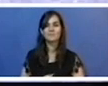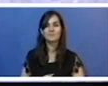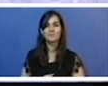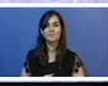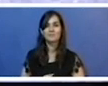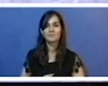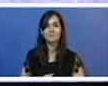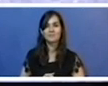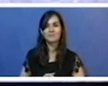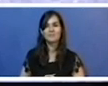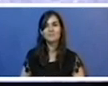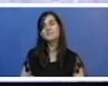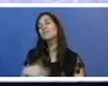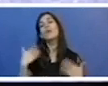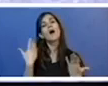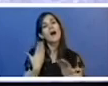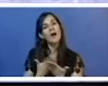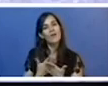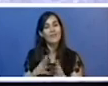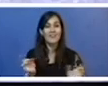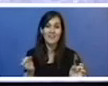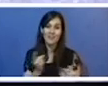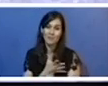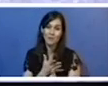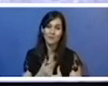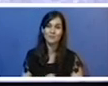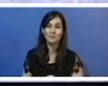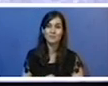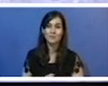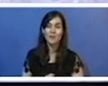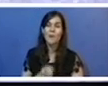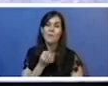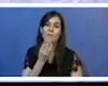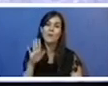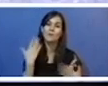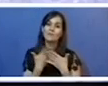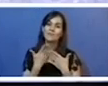Bom, esse era o conteúdo que eu queria ter passado. Bons estudos a todos.